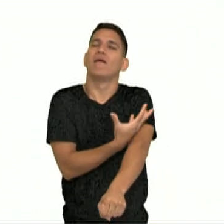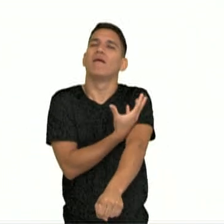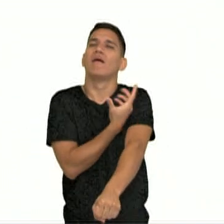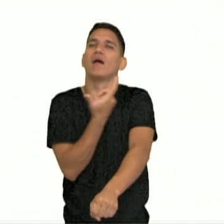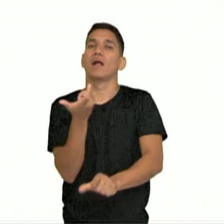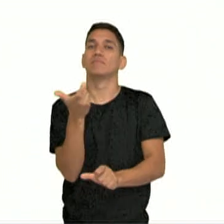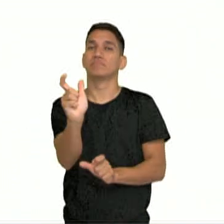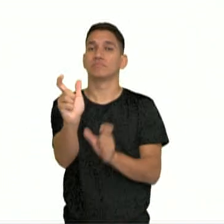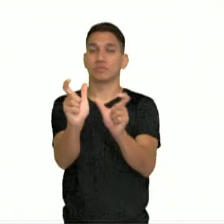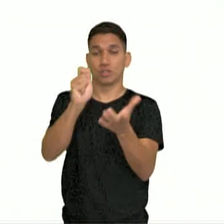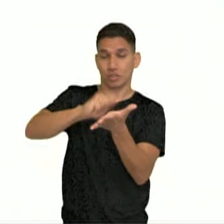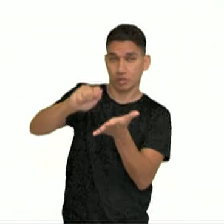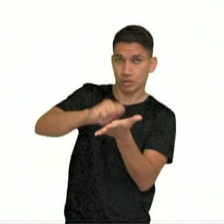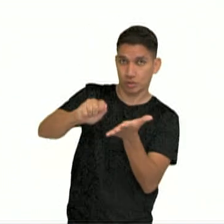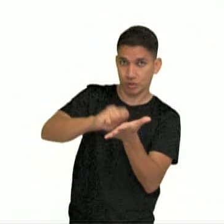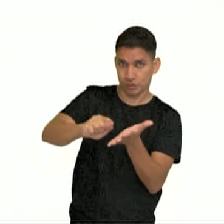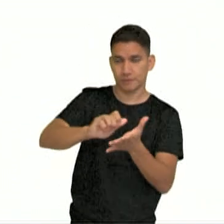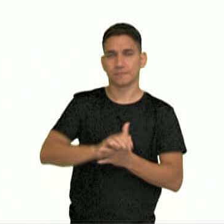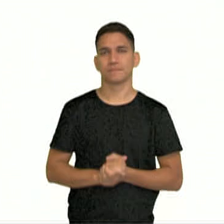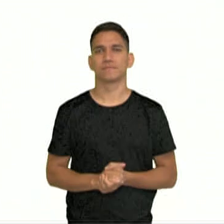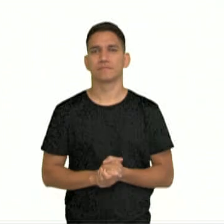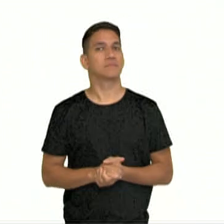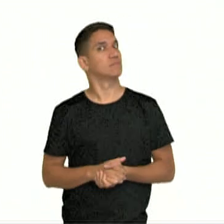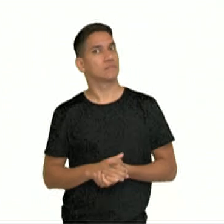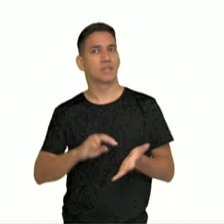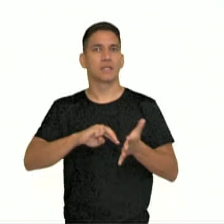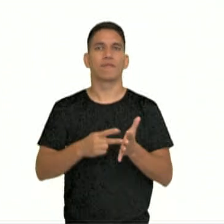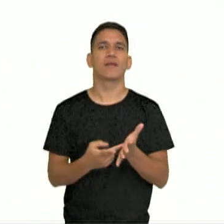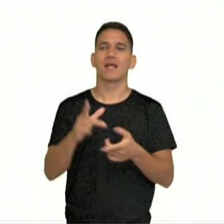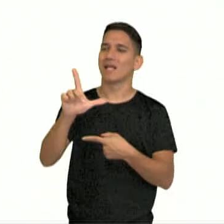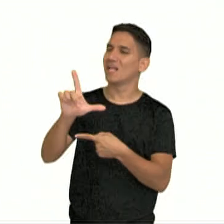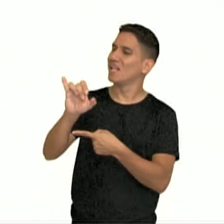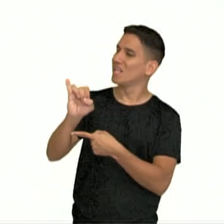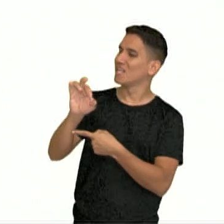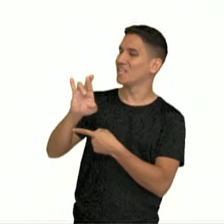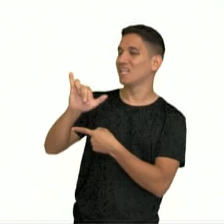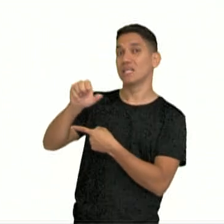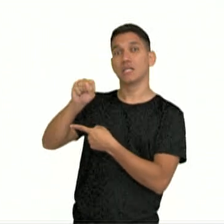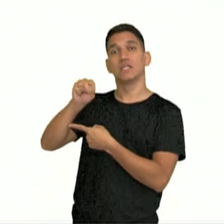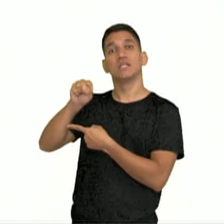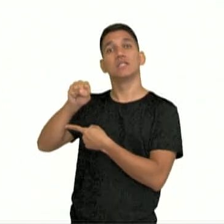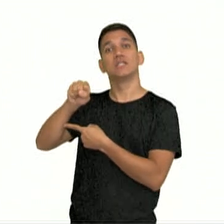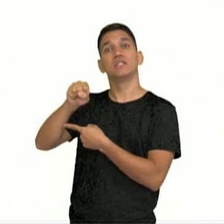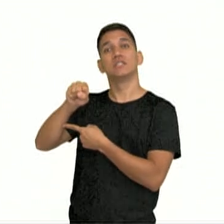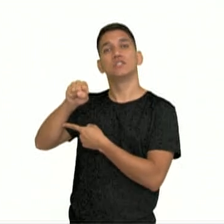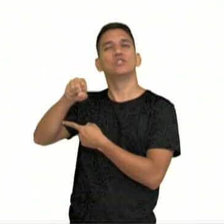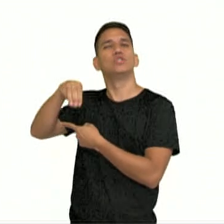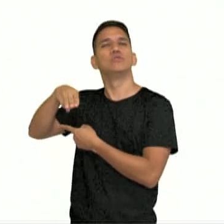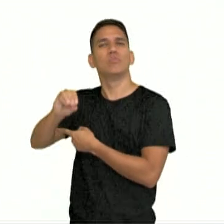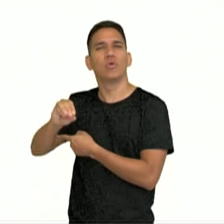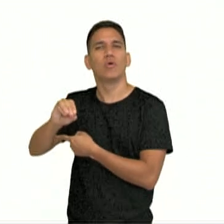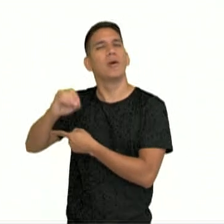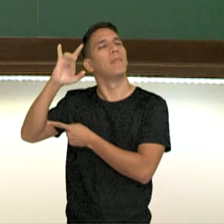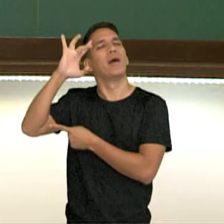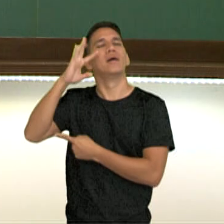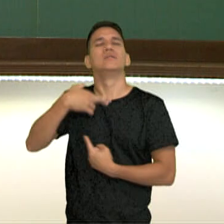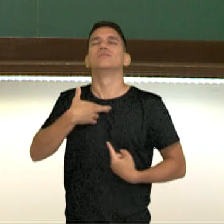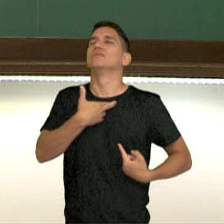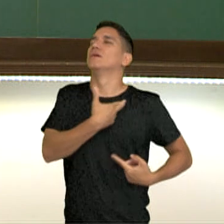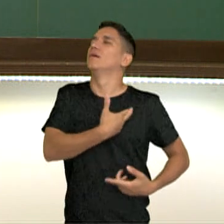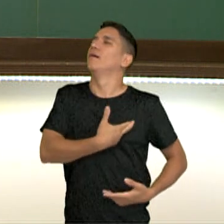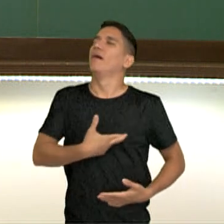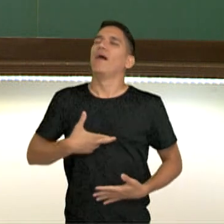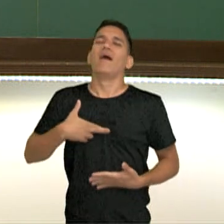falada ou escrita. Ou seja, toda vez que você ouvir falar em lirismo, pense no romance, no amor,